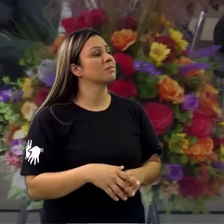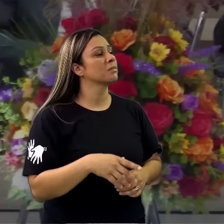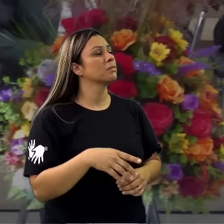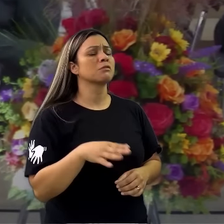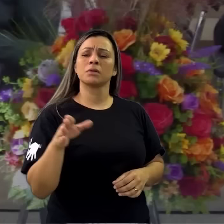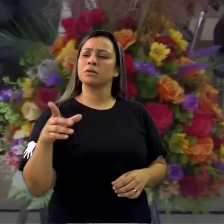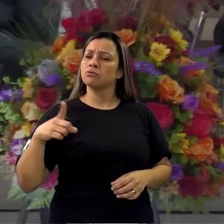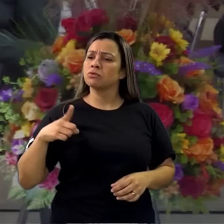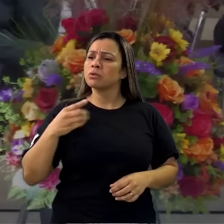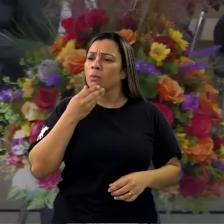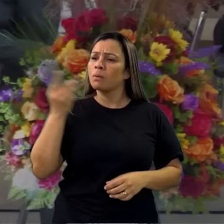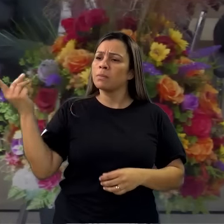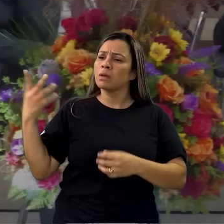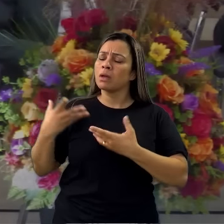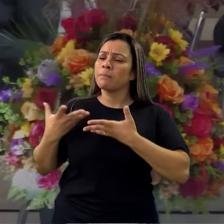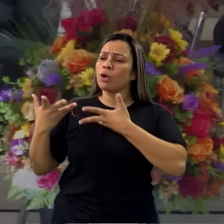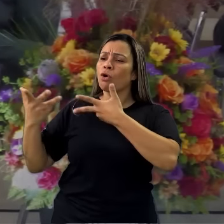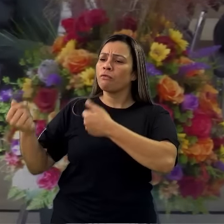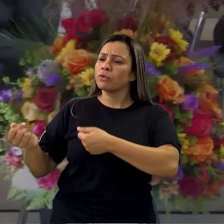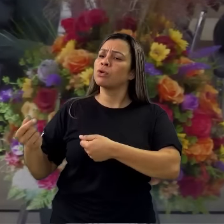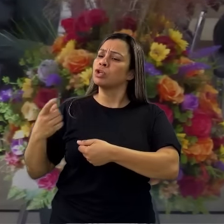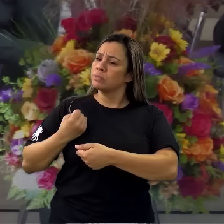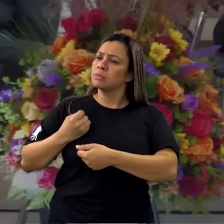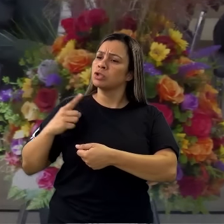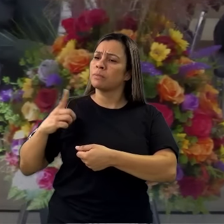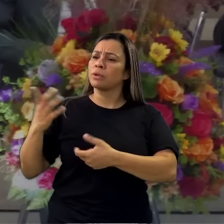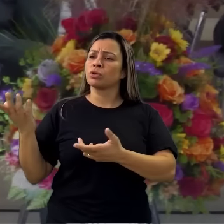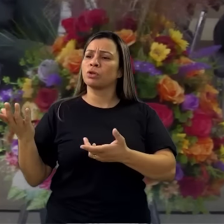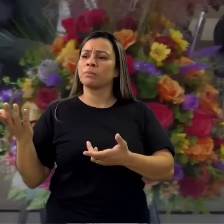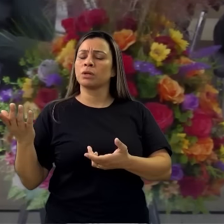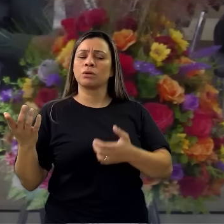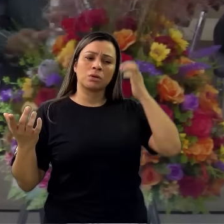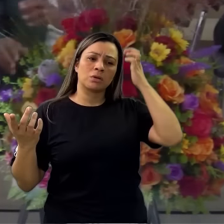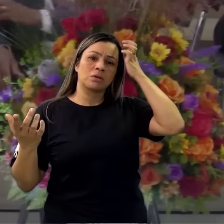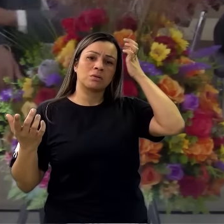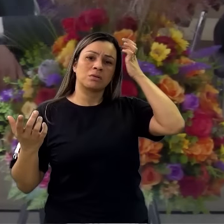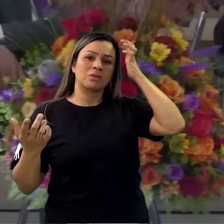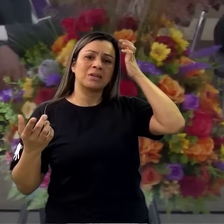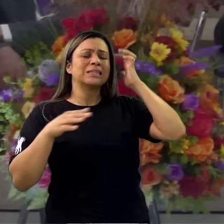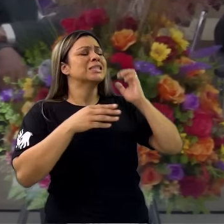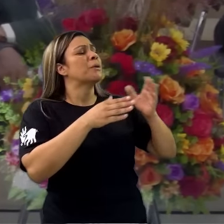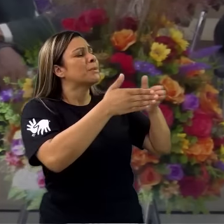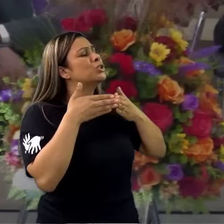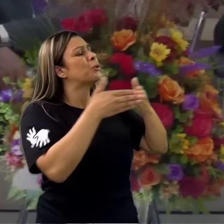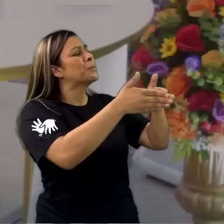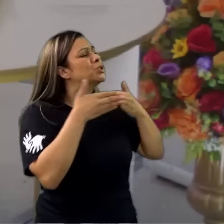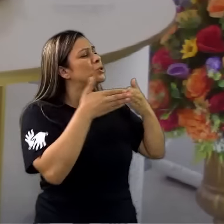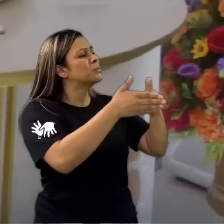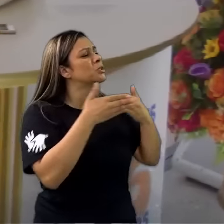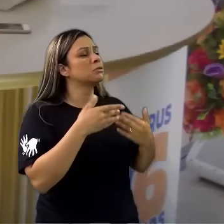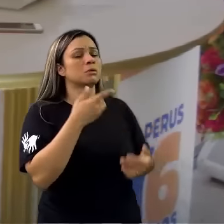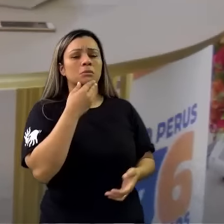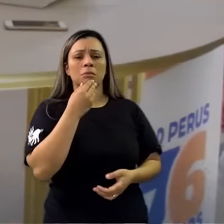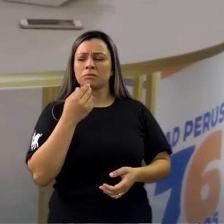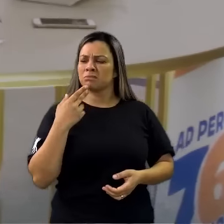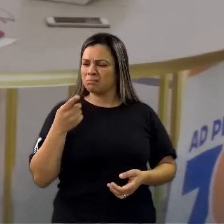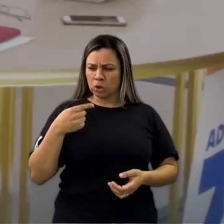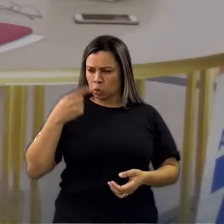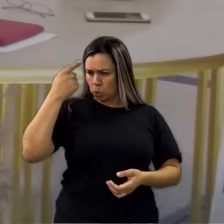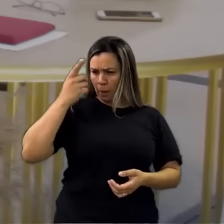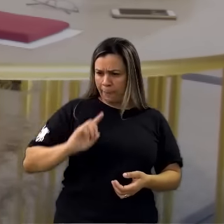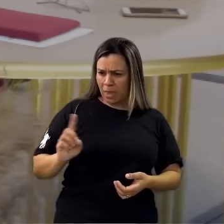irmão Isaías o irmão Isaías o irmão Isaías Teve uma hora que ele disse Eles não tão sabendo não já ia morrer velho o sangue de Jesus